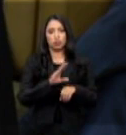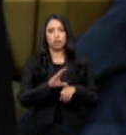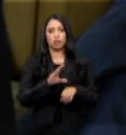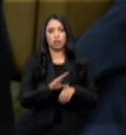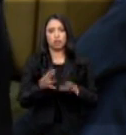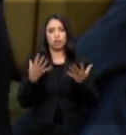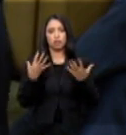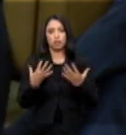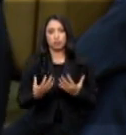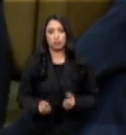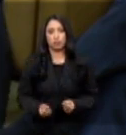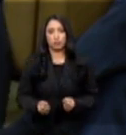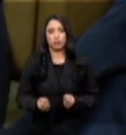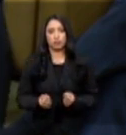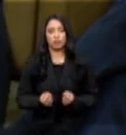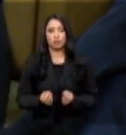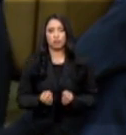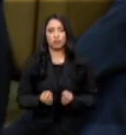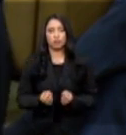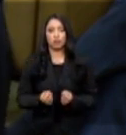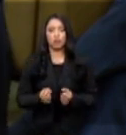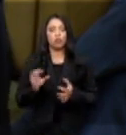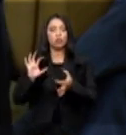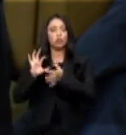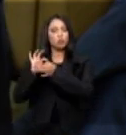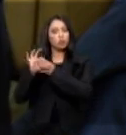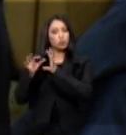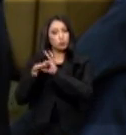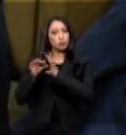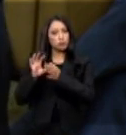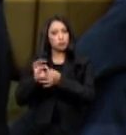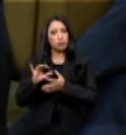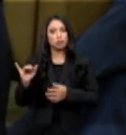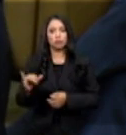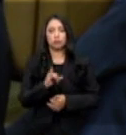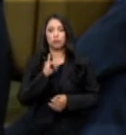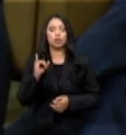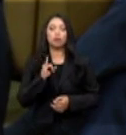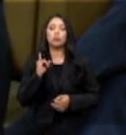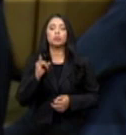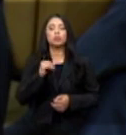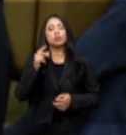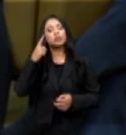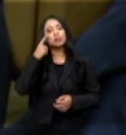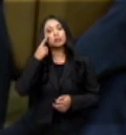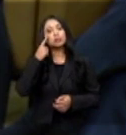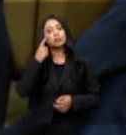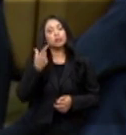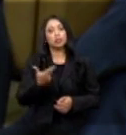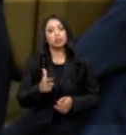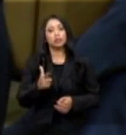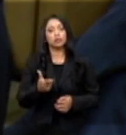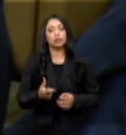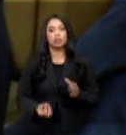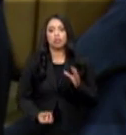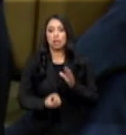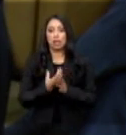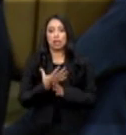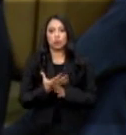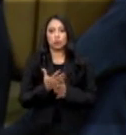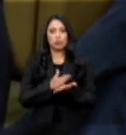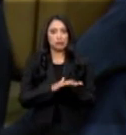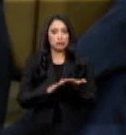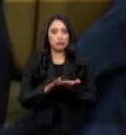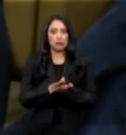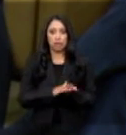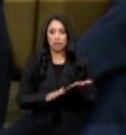propriamente dito. Com relação ao contexto, é importante notar que não foi criado nenhum instituto novo. Não se trata